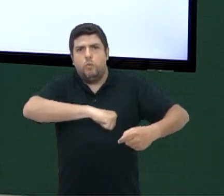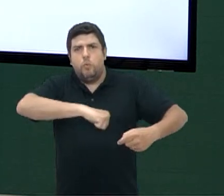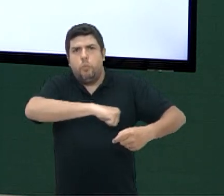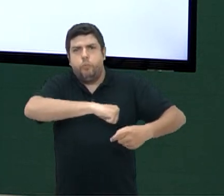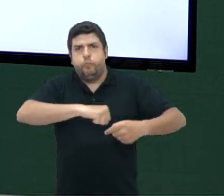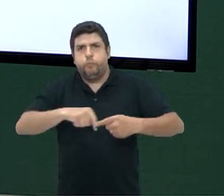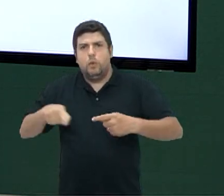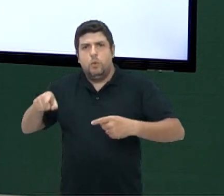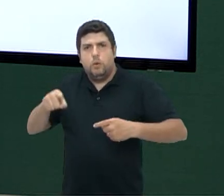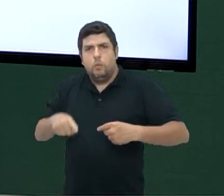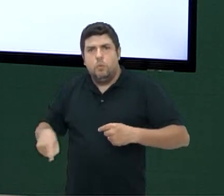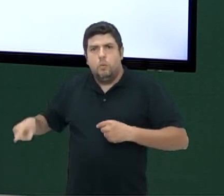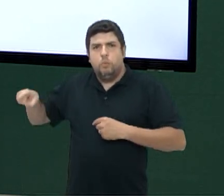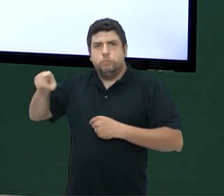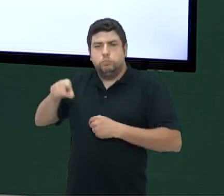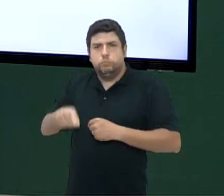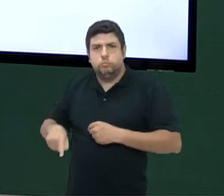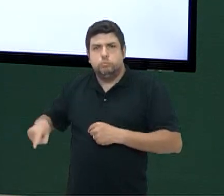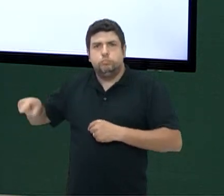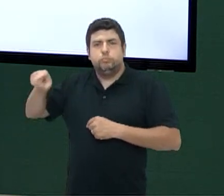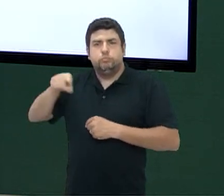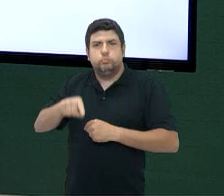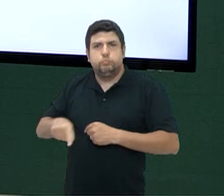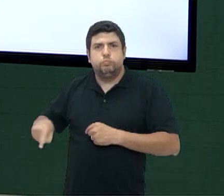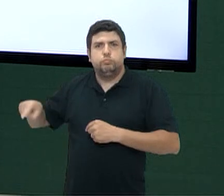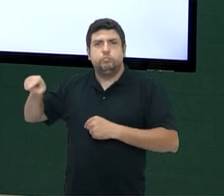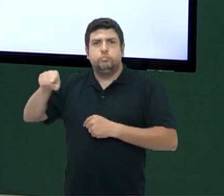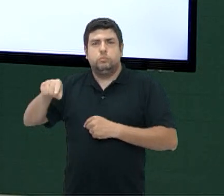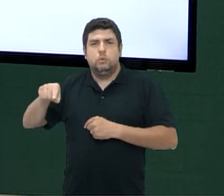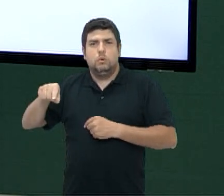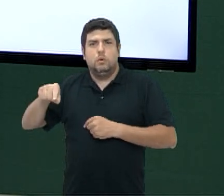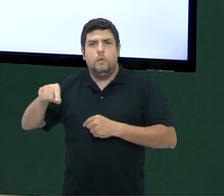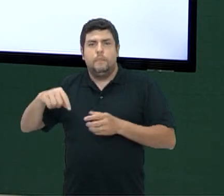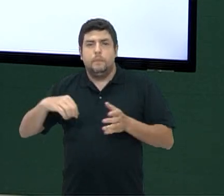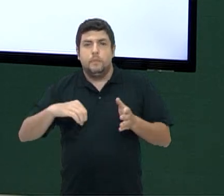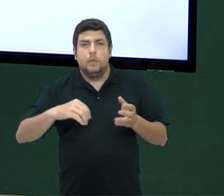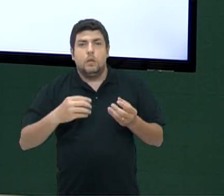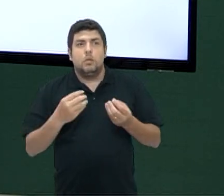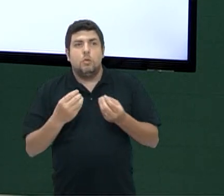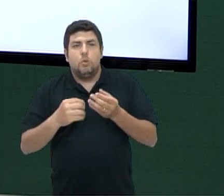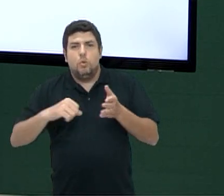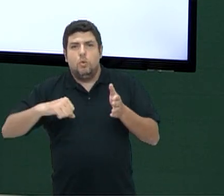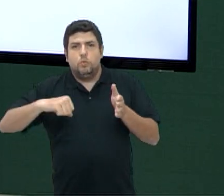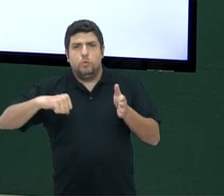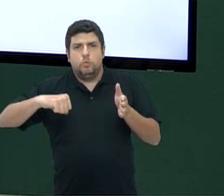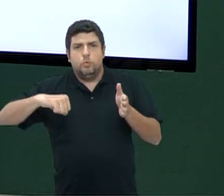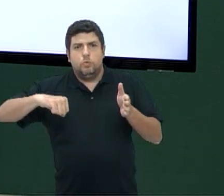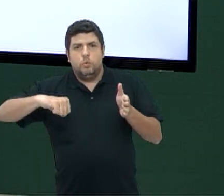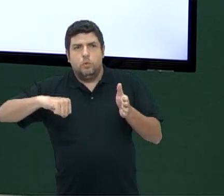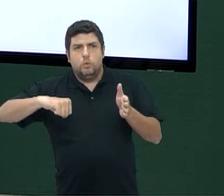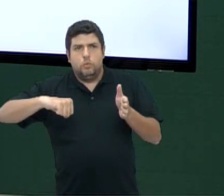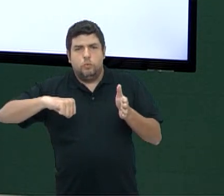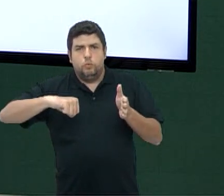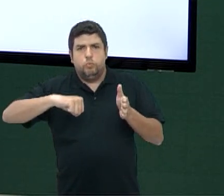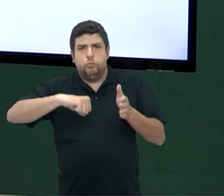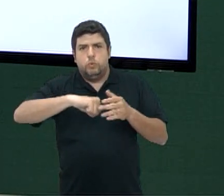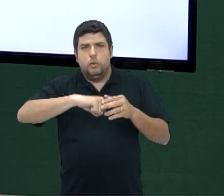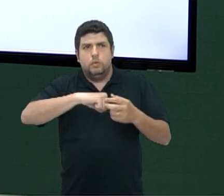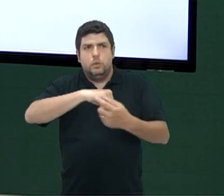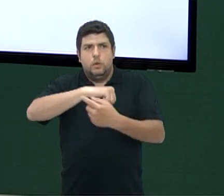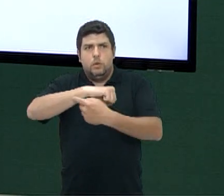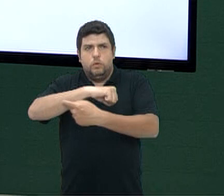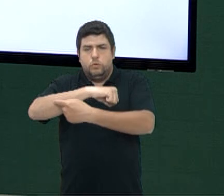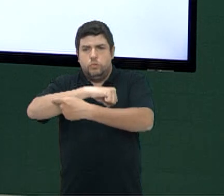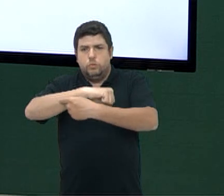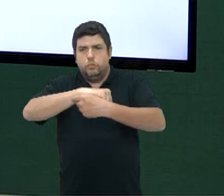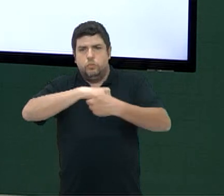ali como referência. Depois que o vapor acabou sendo utilizado, ele avança para essa região, que é